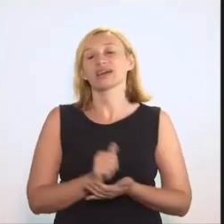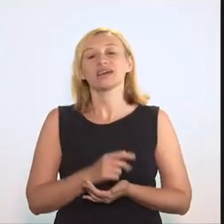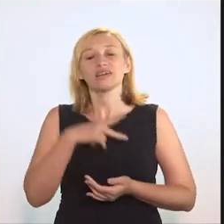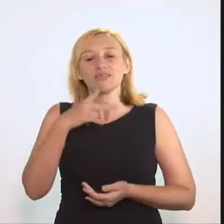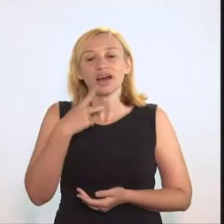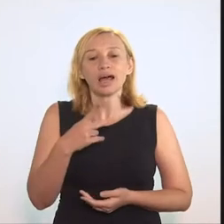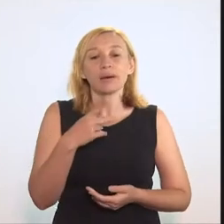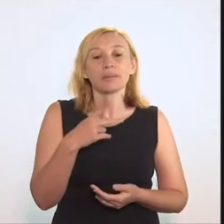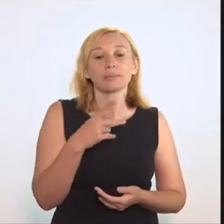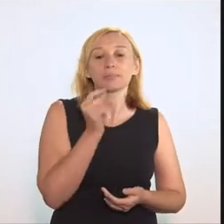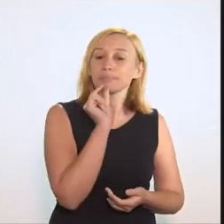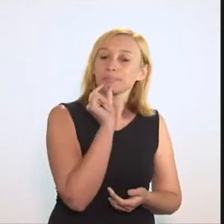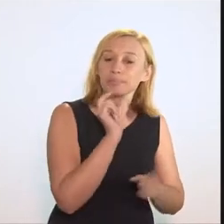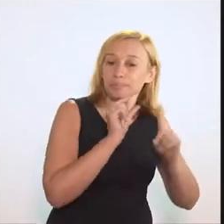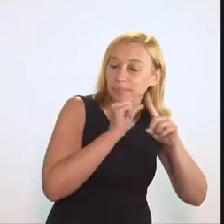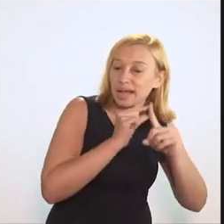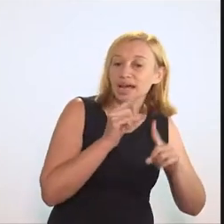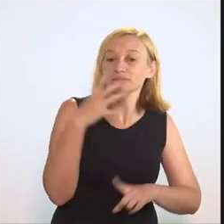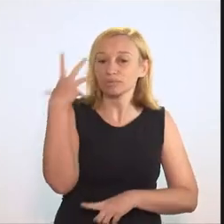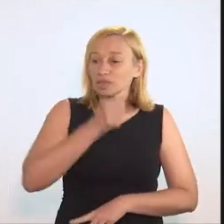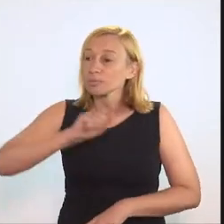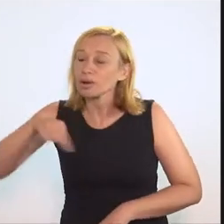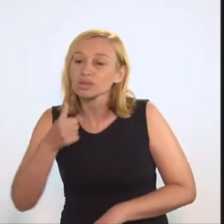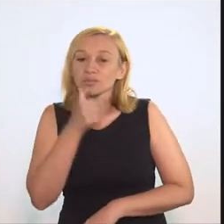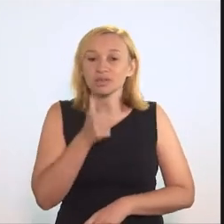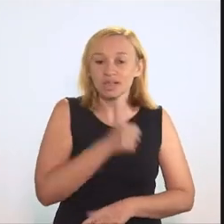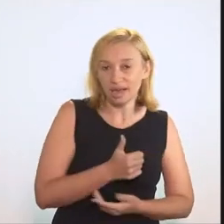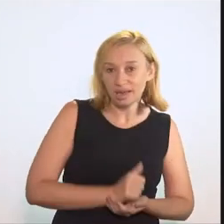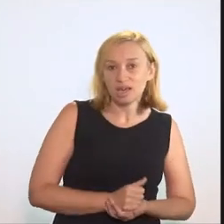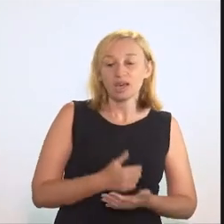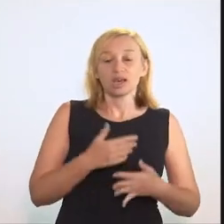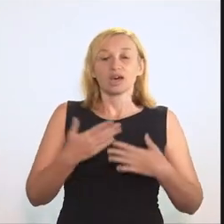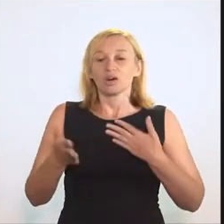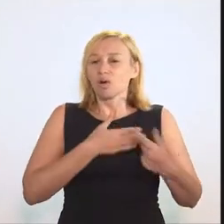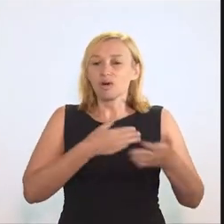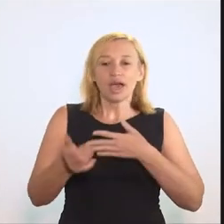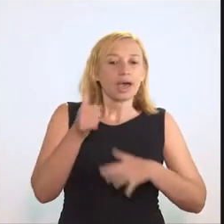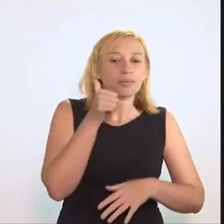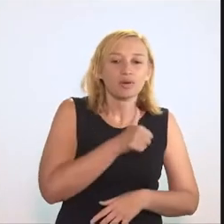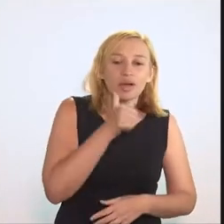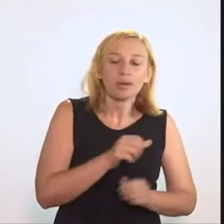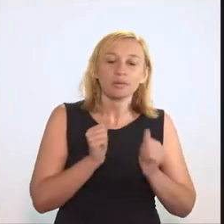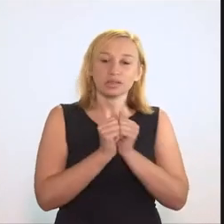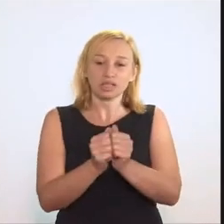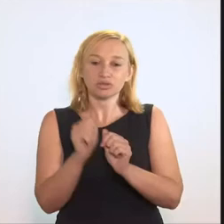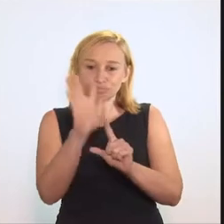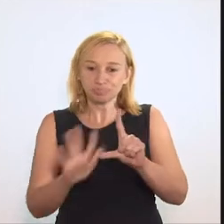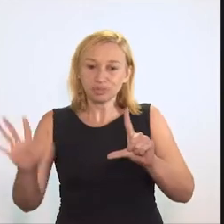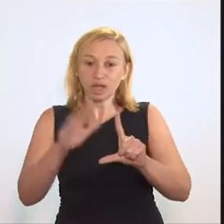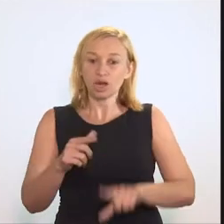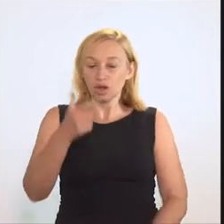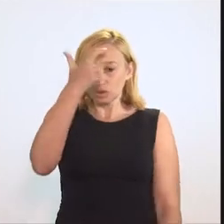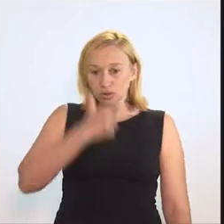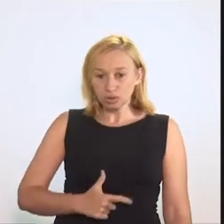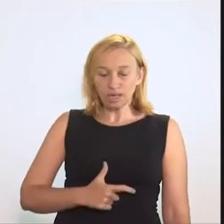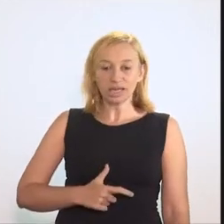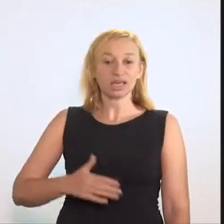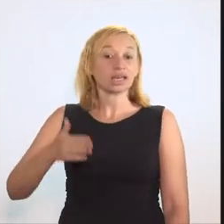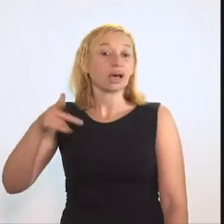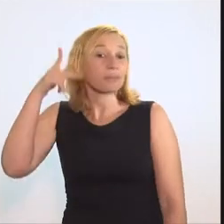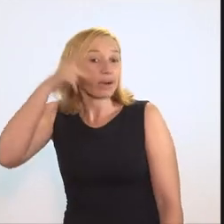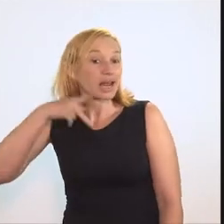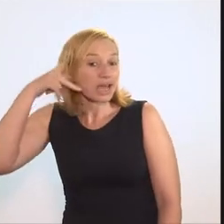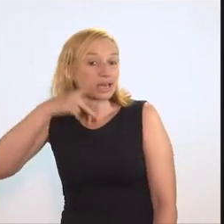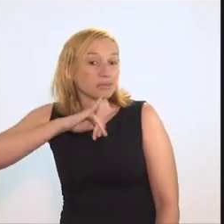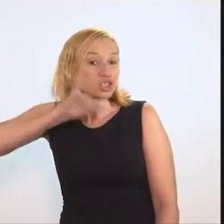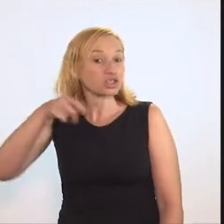eu tenho aprendido e muito com o Nossa Fala. E o Nossa Fala está aberto para qualquer mulher participar. Como eu falei, eu sou aqui da Paraíba, de João